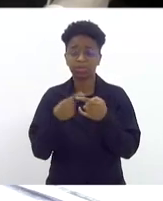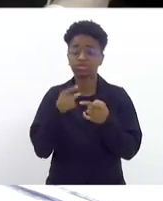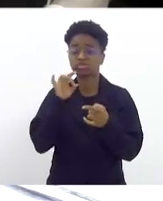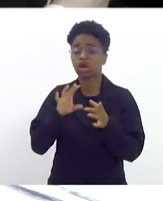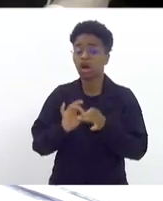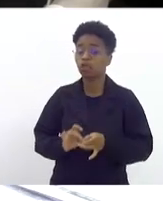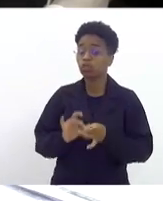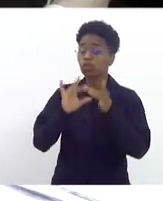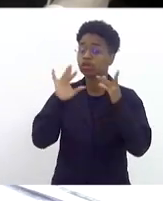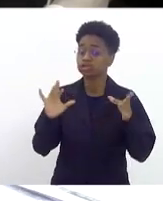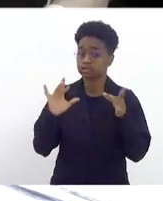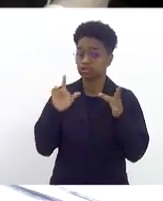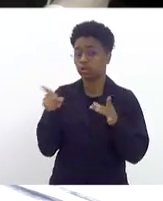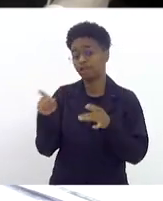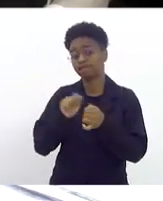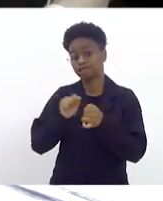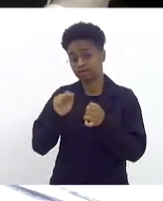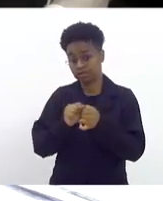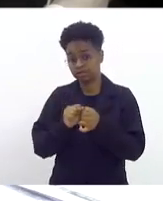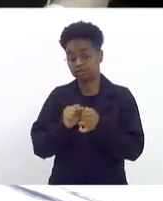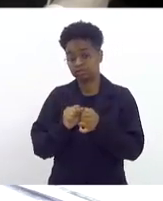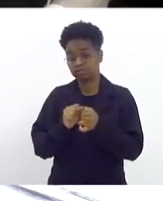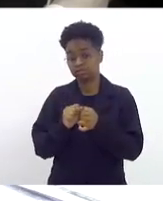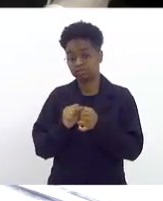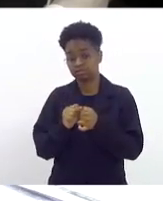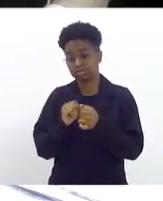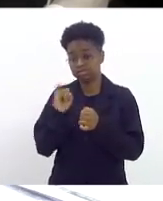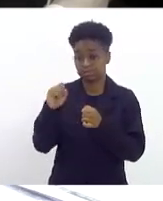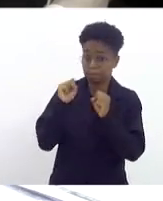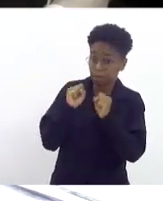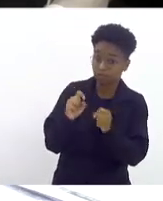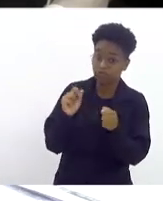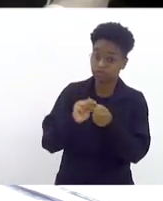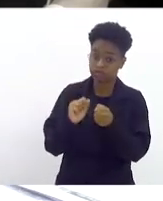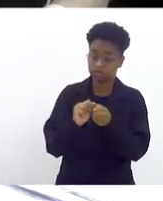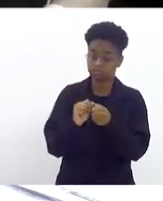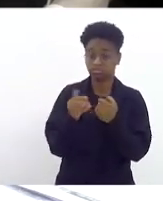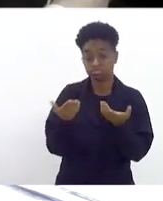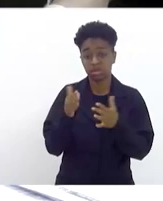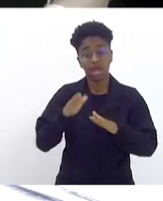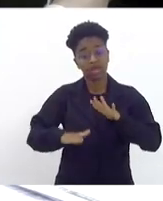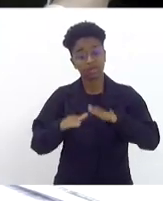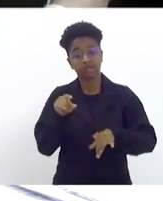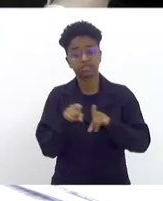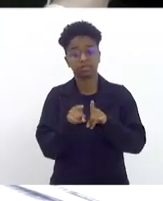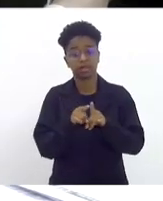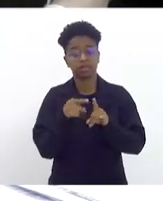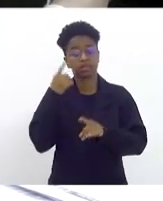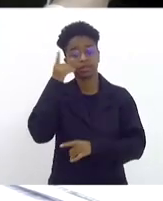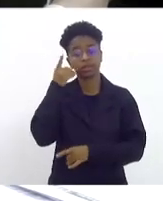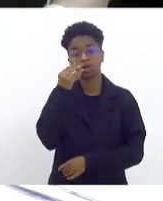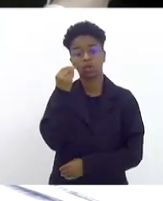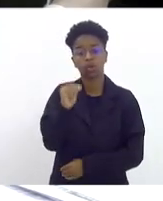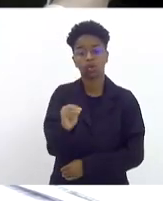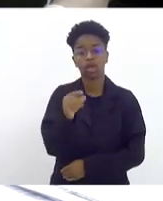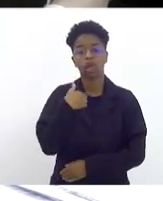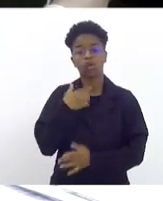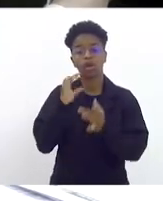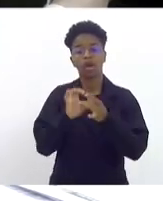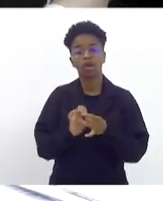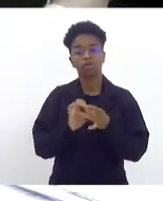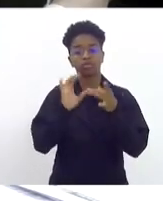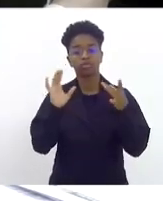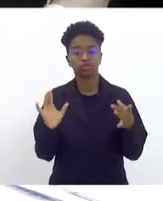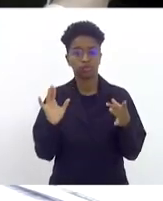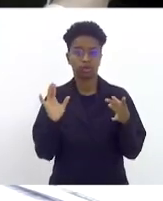para ele fazer o que ele pode fazer como Muitas vezes os deputados votam assim autorizo